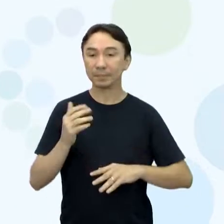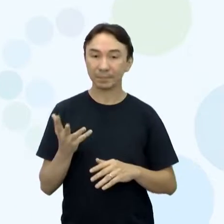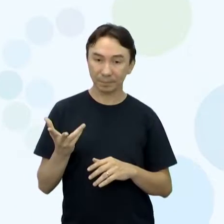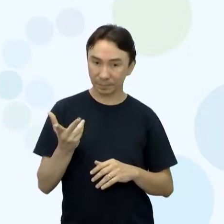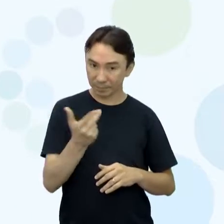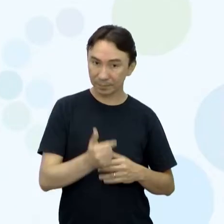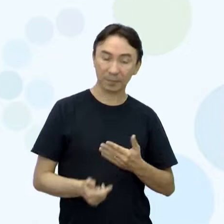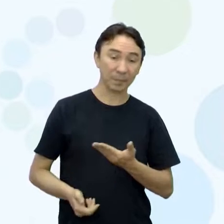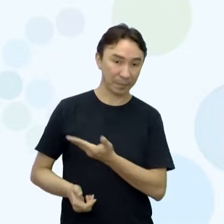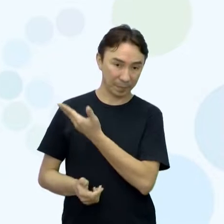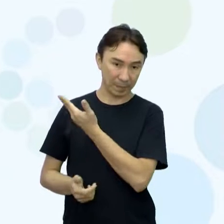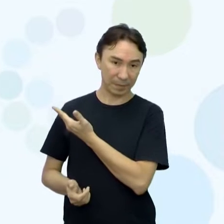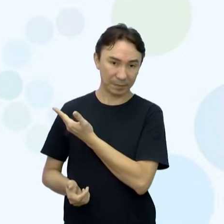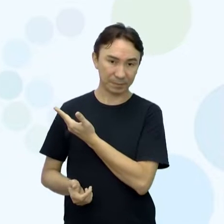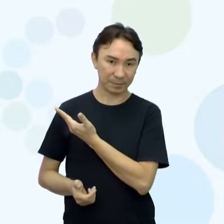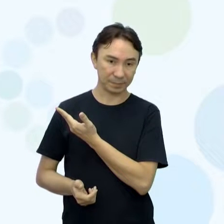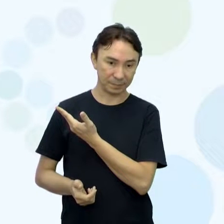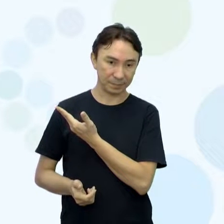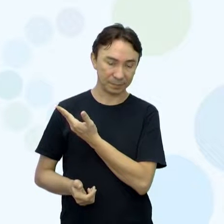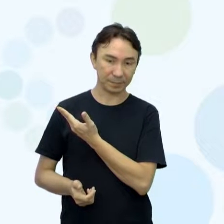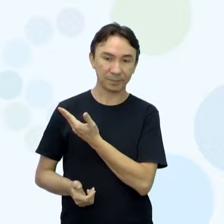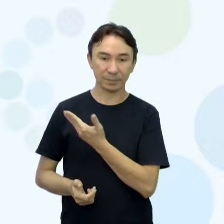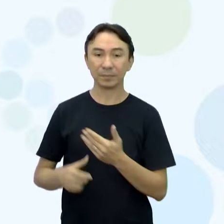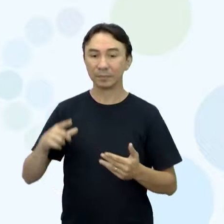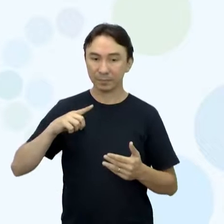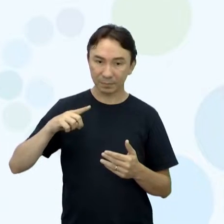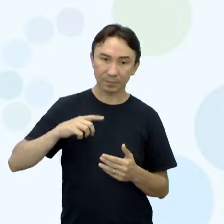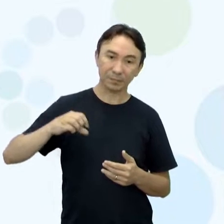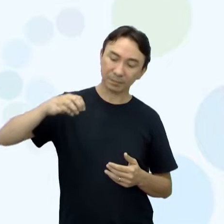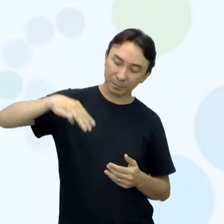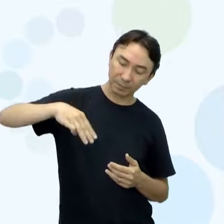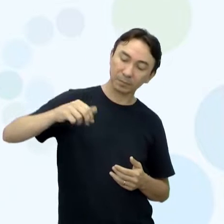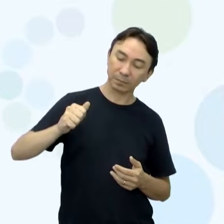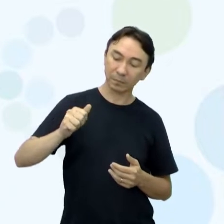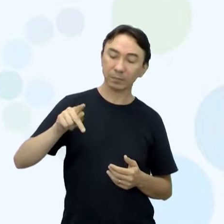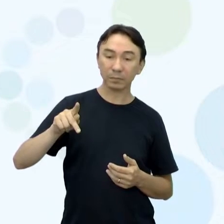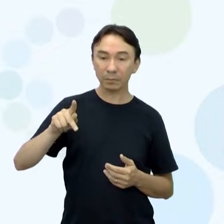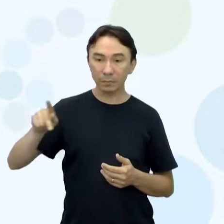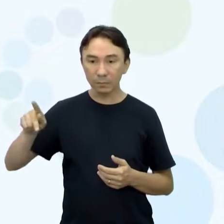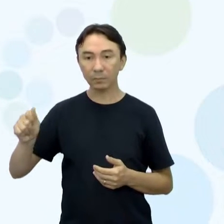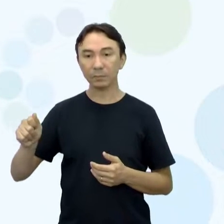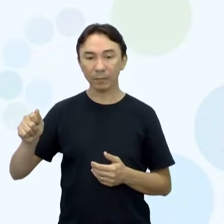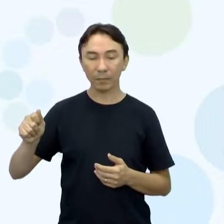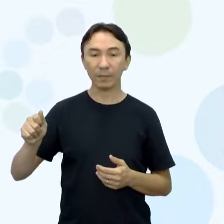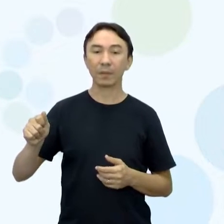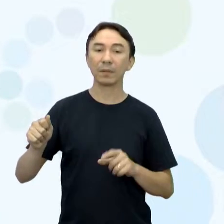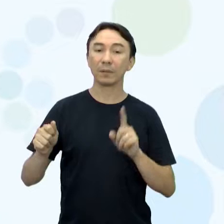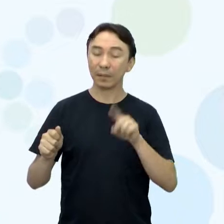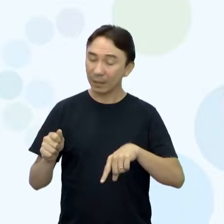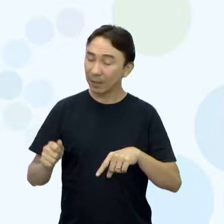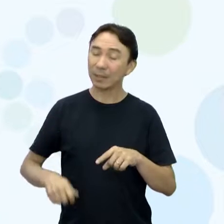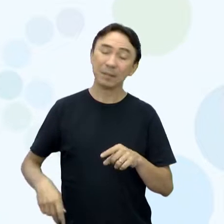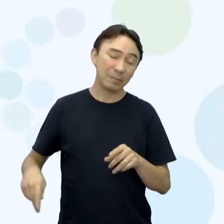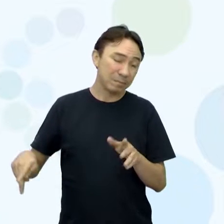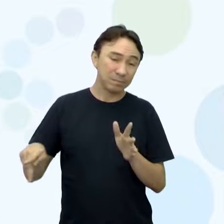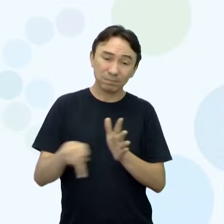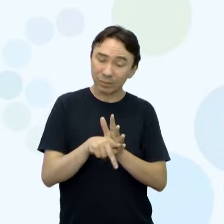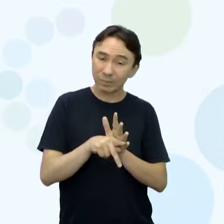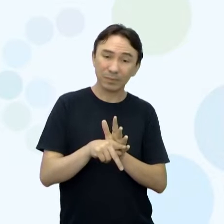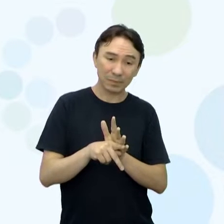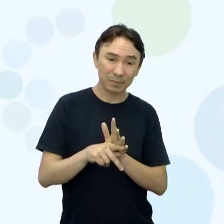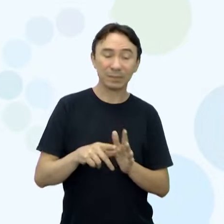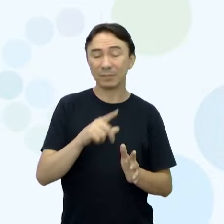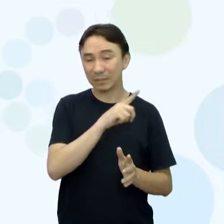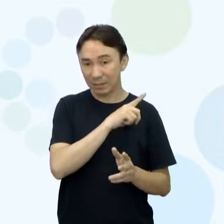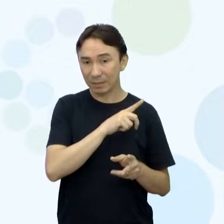atividade 3, no nosso mapa, a habilidade do nosso componente, né, exclusivamente, ela se